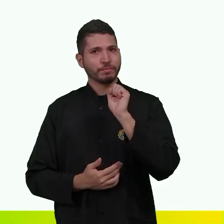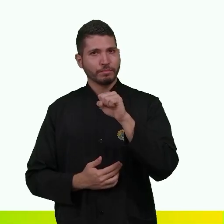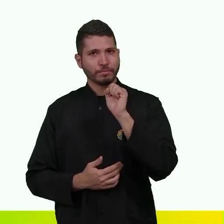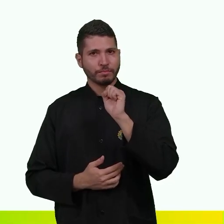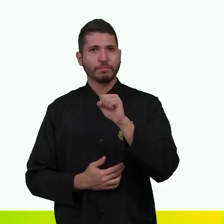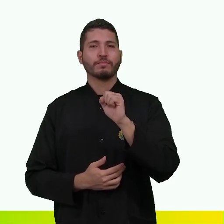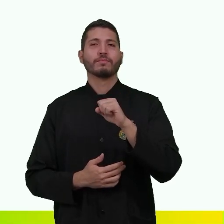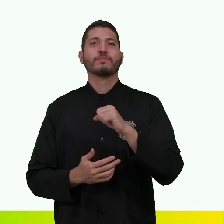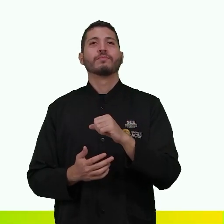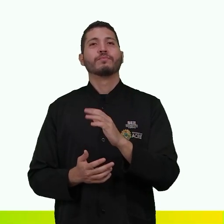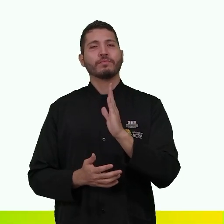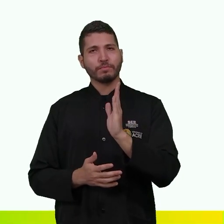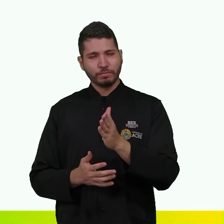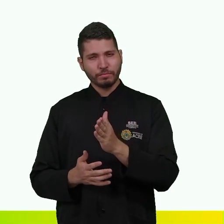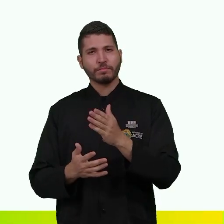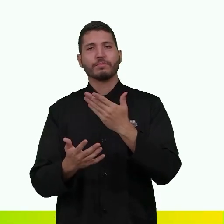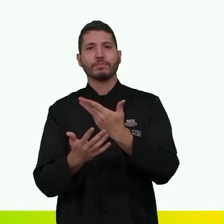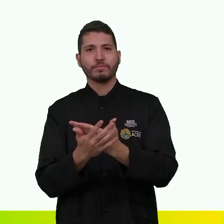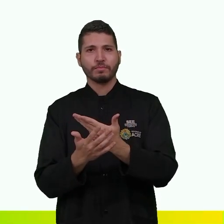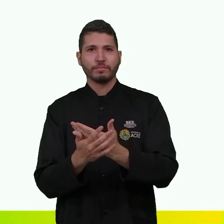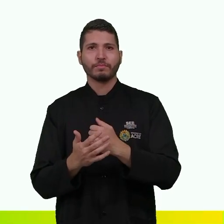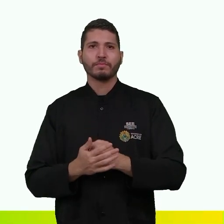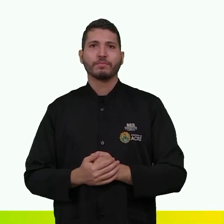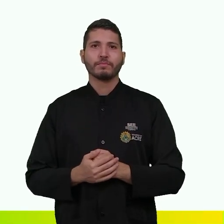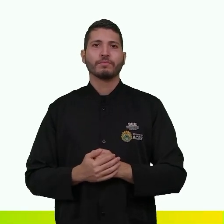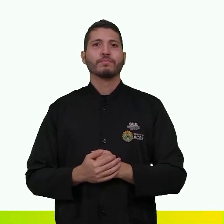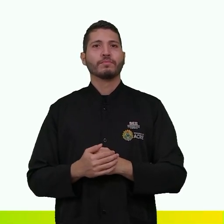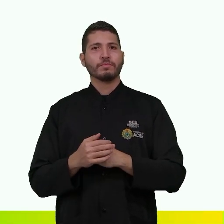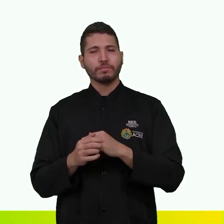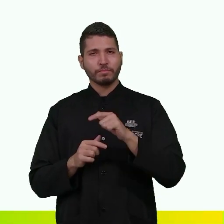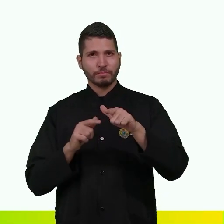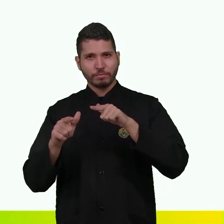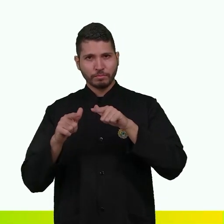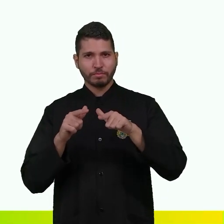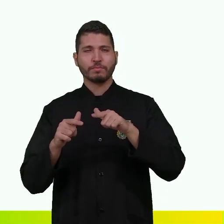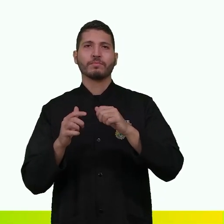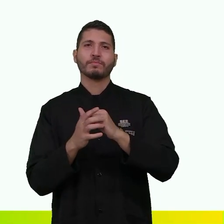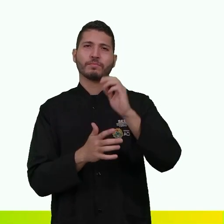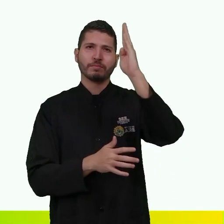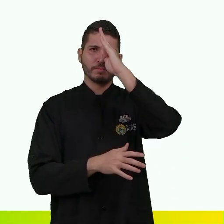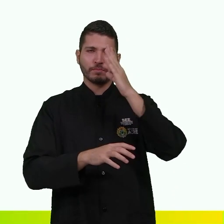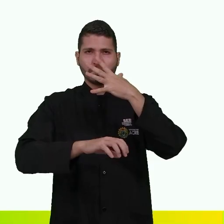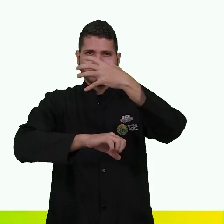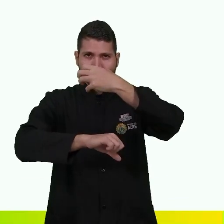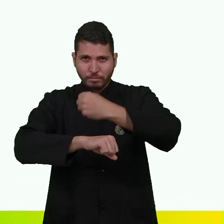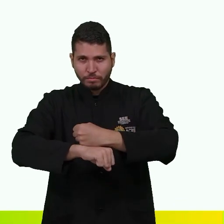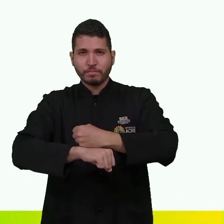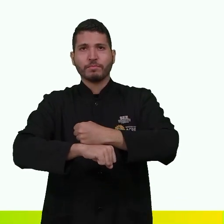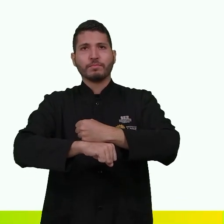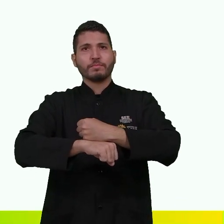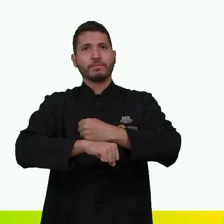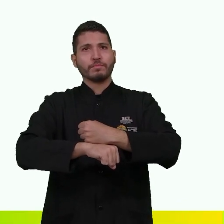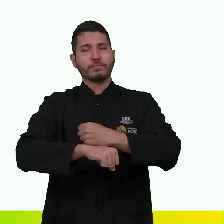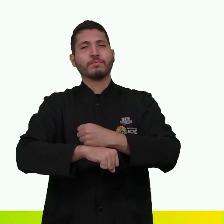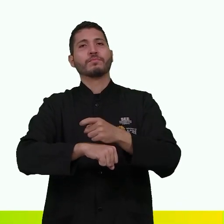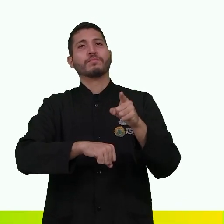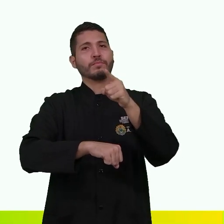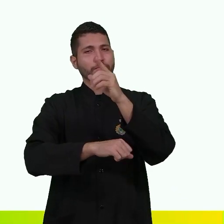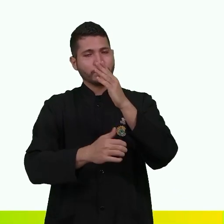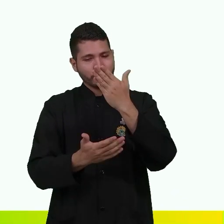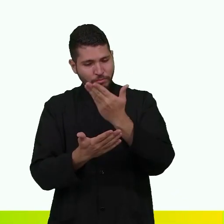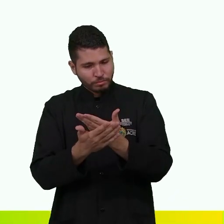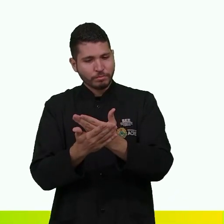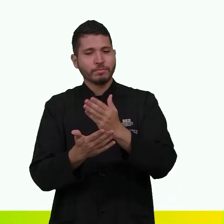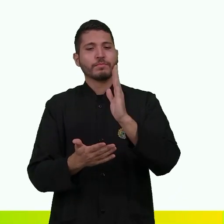vimos isso em uma aula. Tem o trabalho escravo do Brasil colonial, da América colonial, vimos isso em uma aula, mas tem